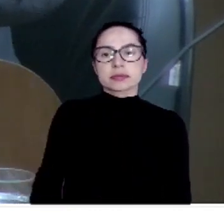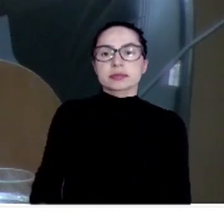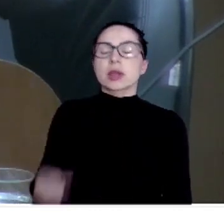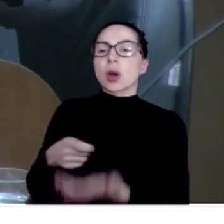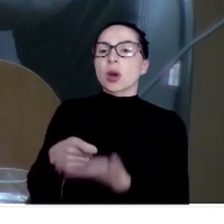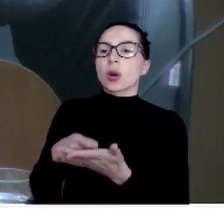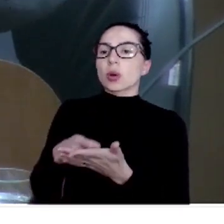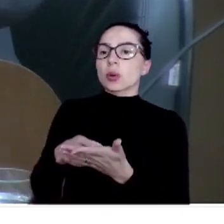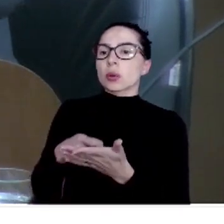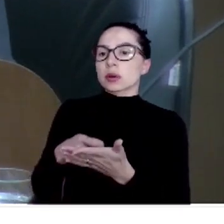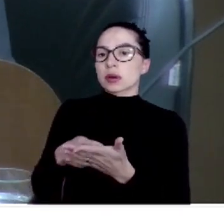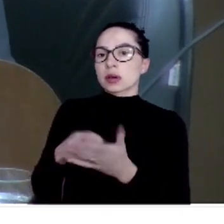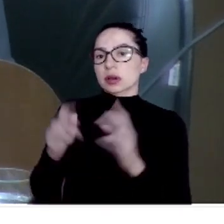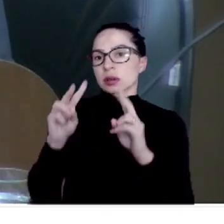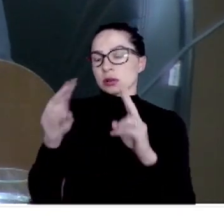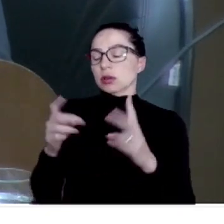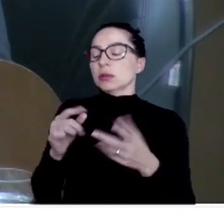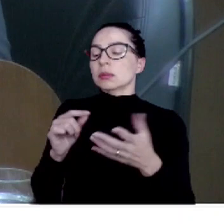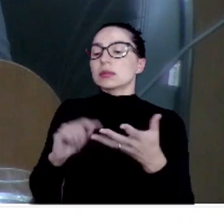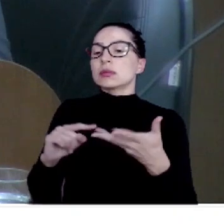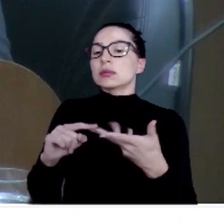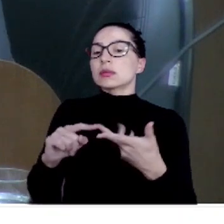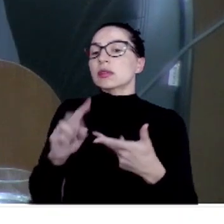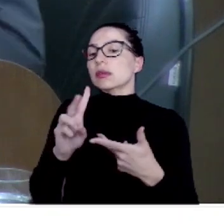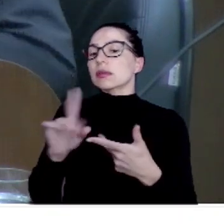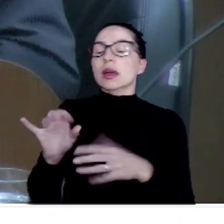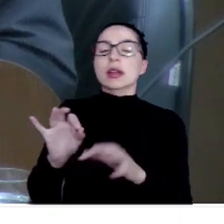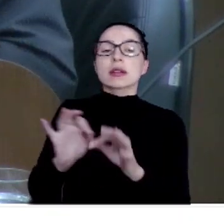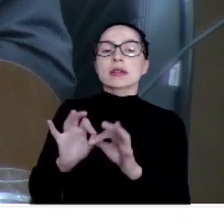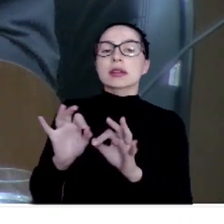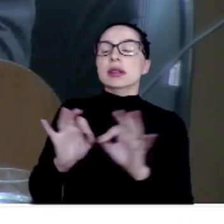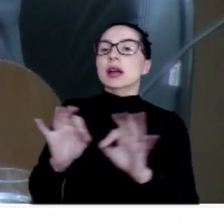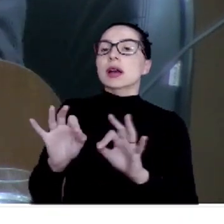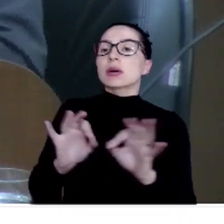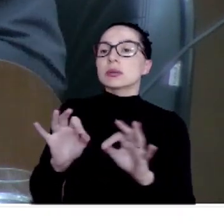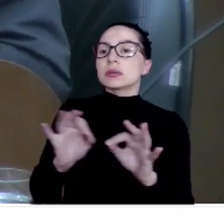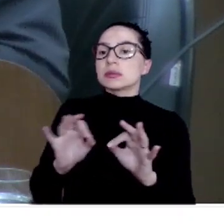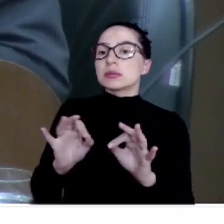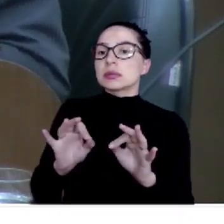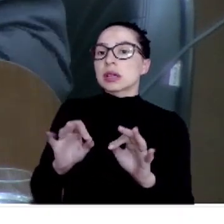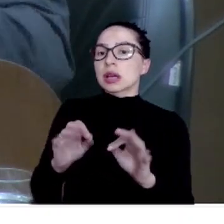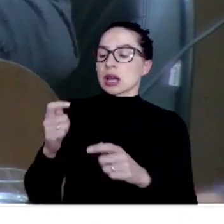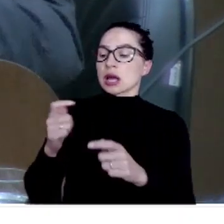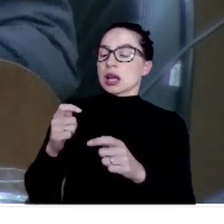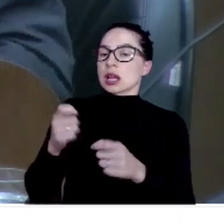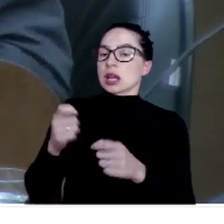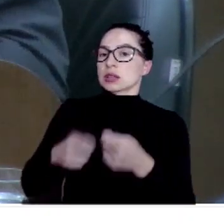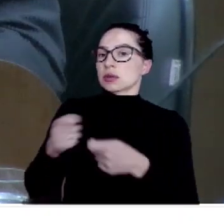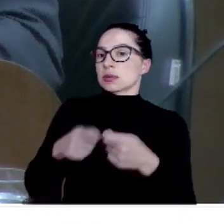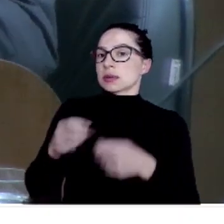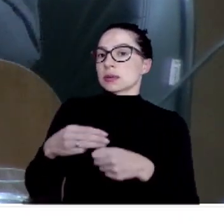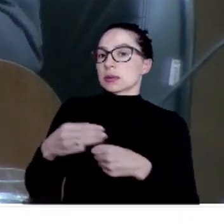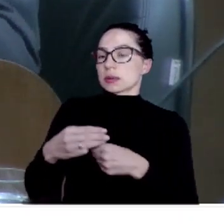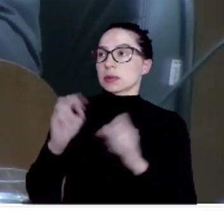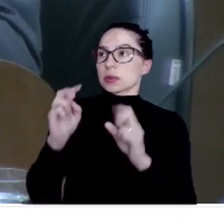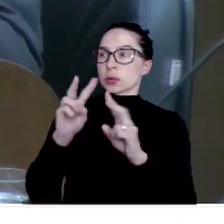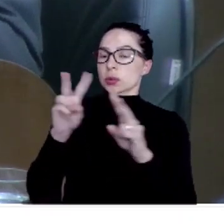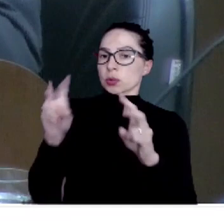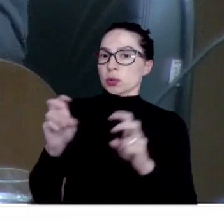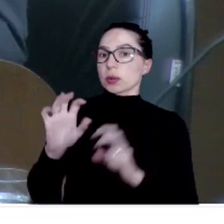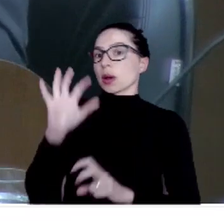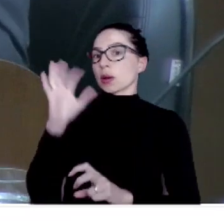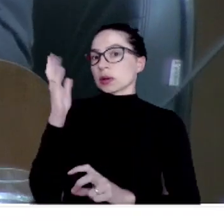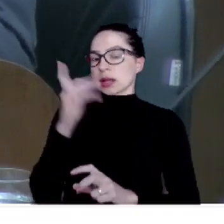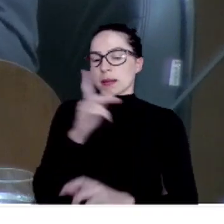com relação às medidas que estão sendo tomadas pela administração municipal com relação tanto à